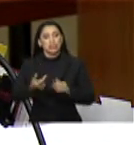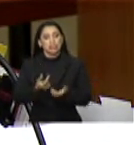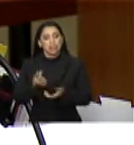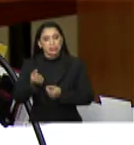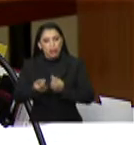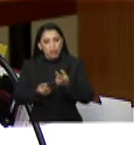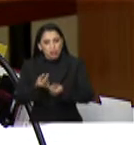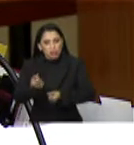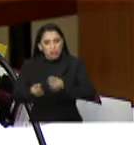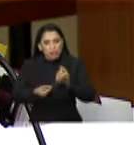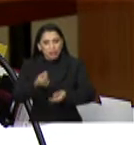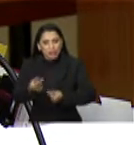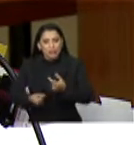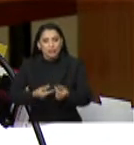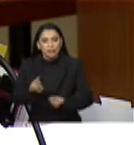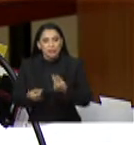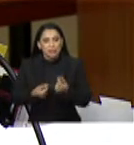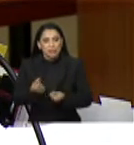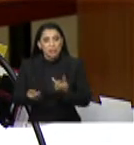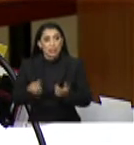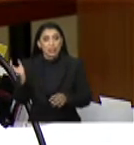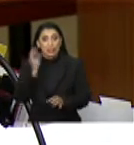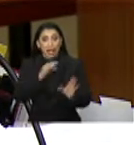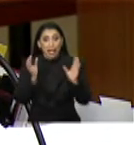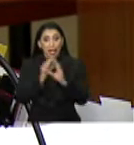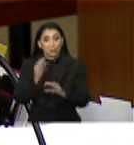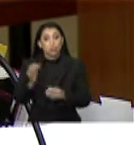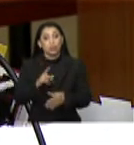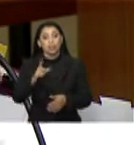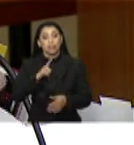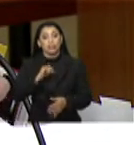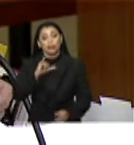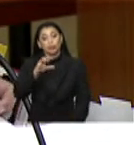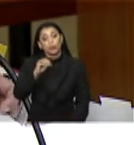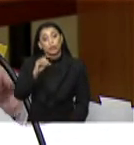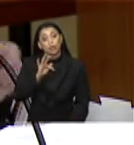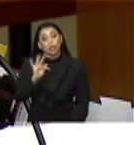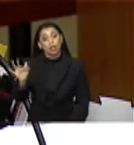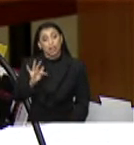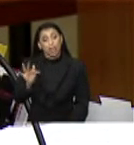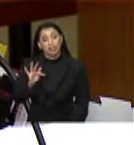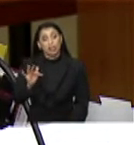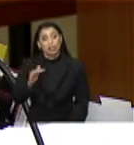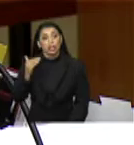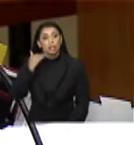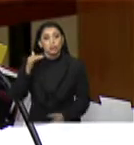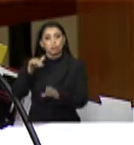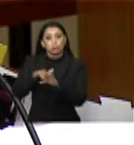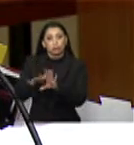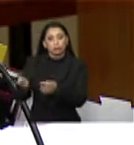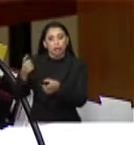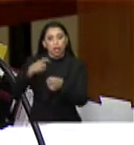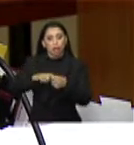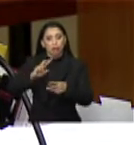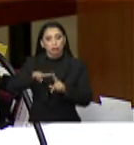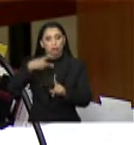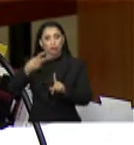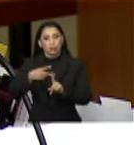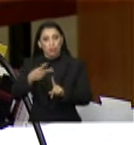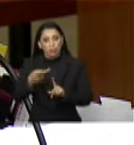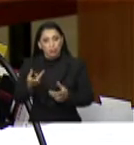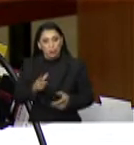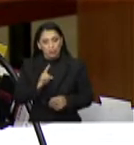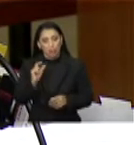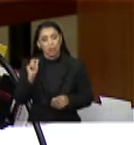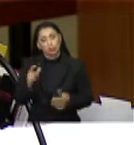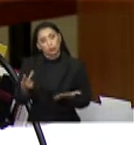que geravam muito também se instituiu é o IOF sobre essas operações é financeiras o erro de